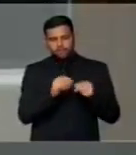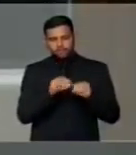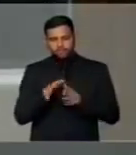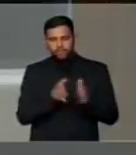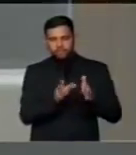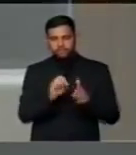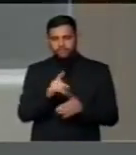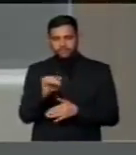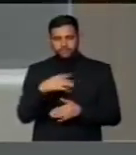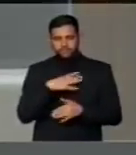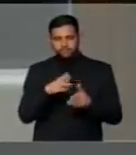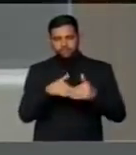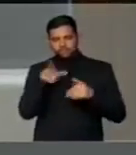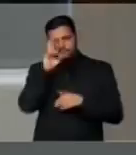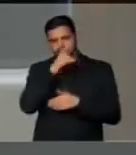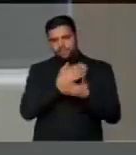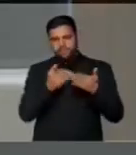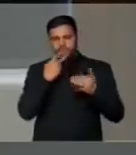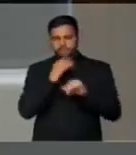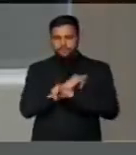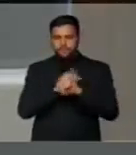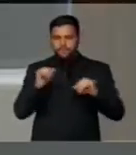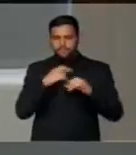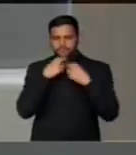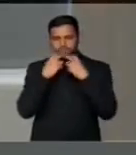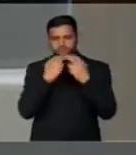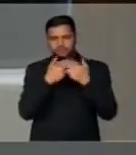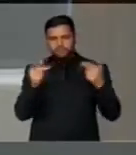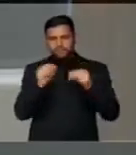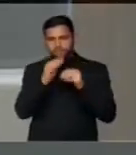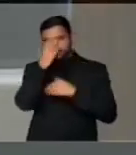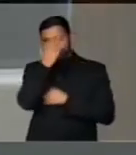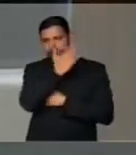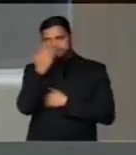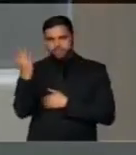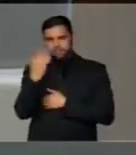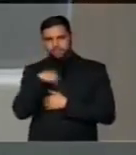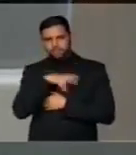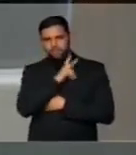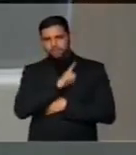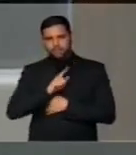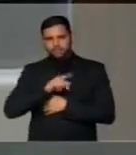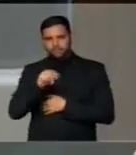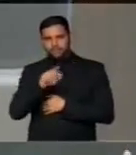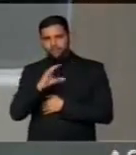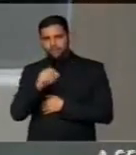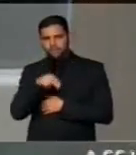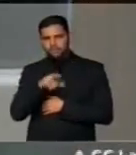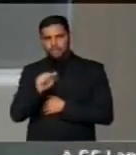São Francisco. Pedi a Vossa Excelência a divulgação desse pronunciamento e agradecimento ao governador Paulo Câmara.